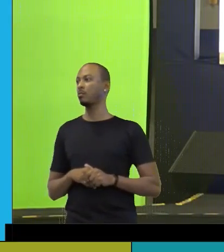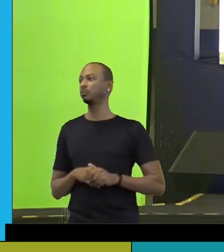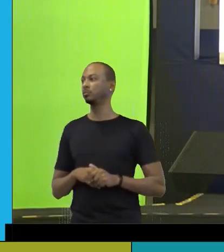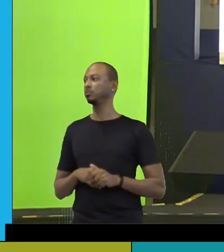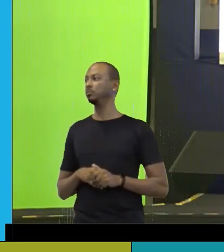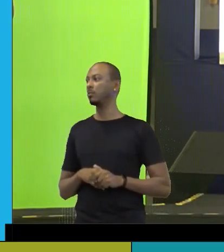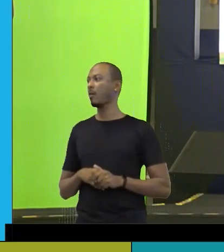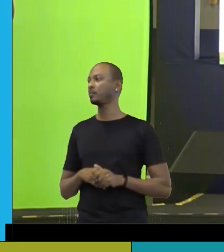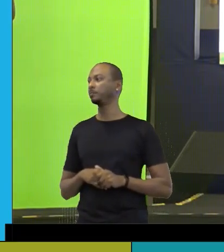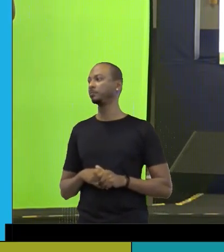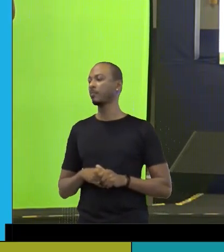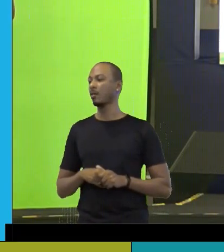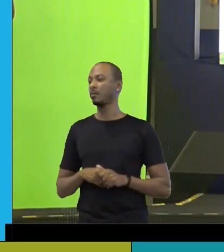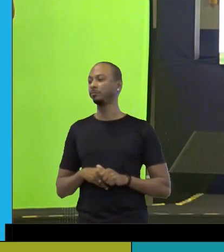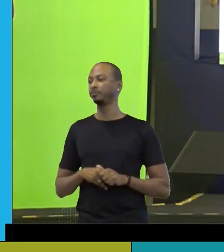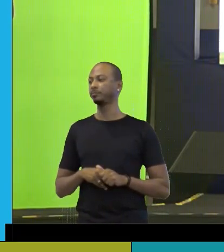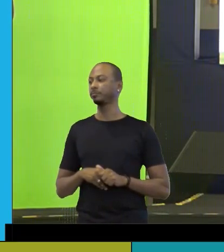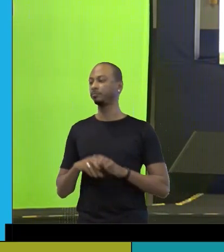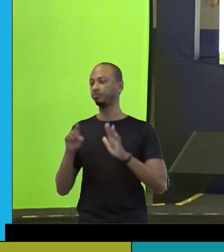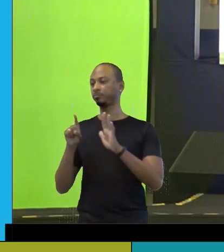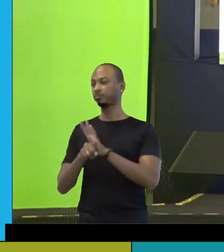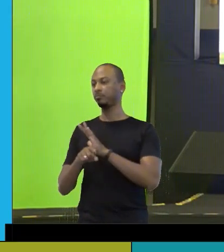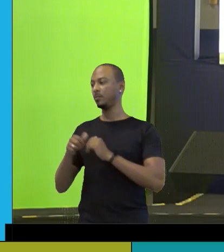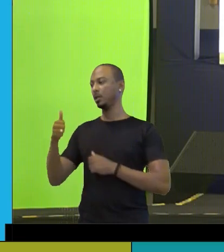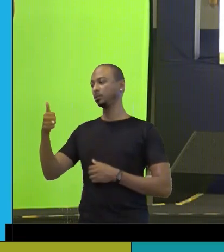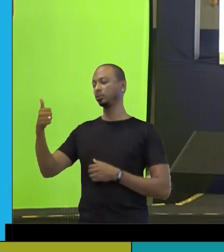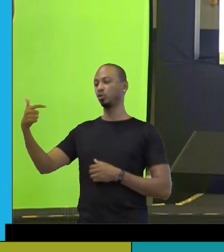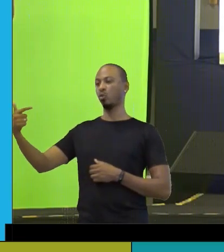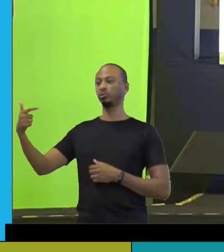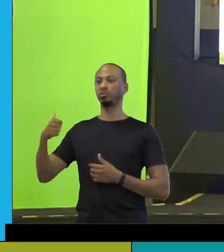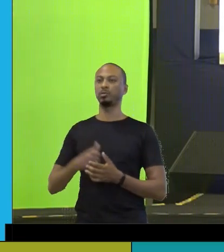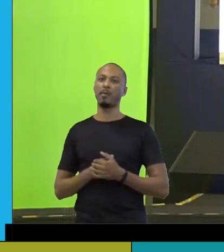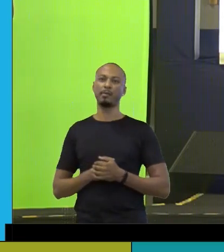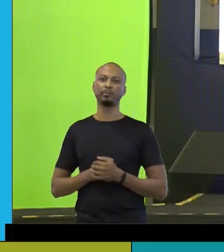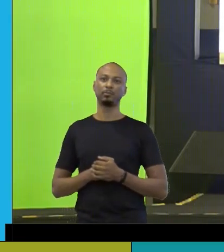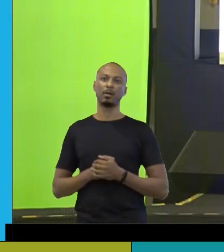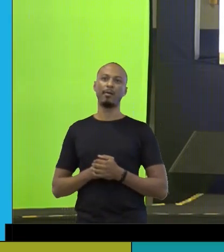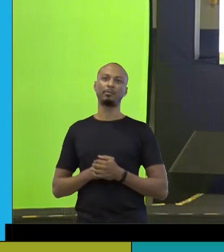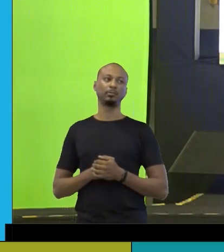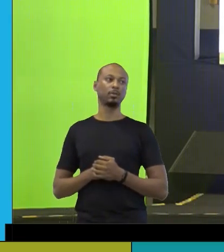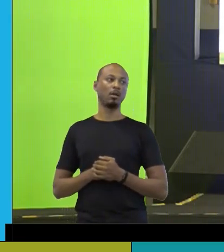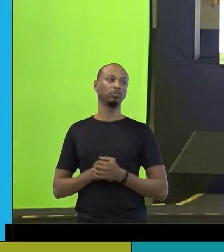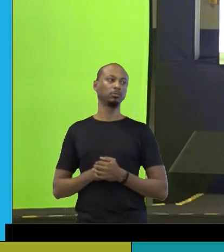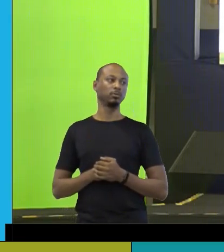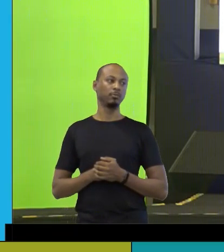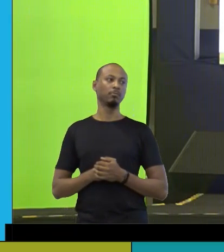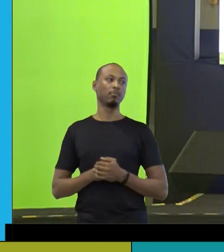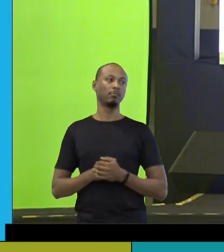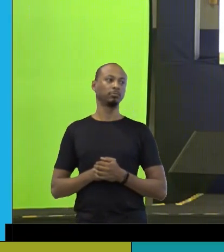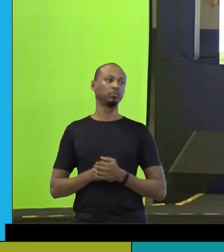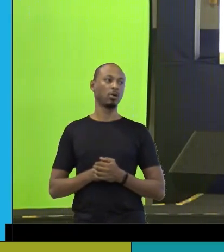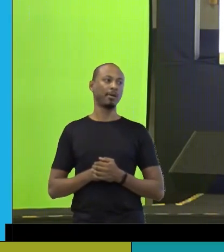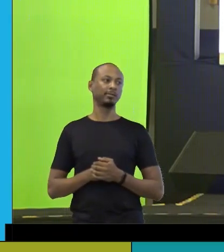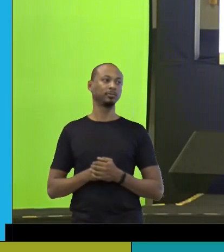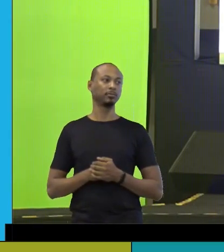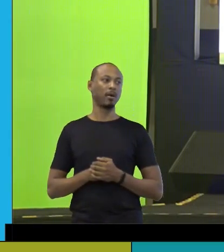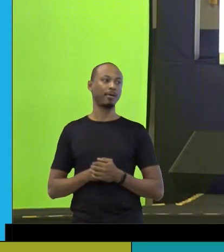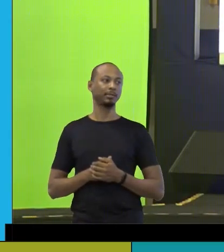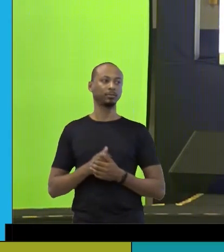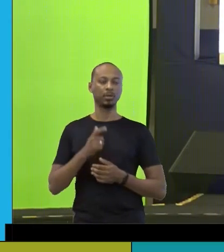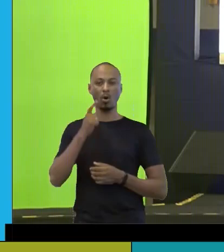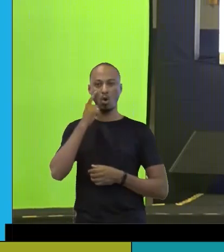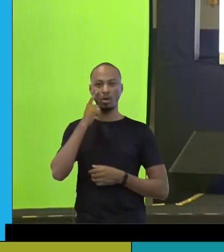A questão número 12. Olha aqui, acho que era a anterior que eu coloquei aqui, não foi? Olha aqui essa questão número